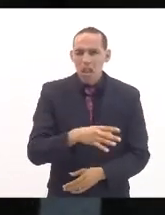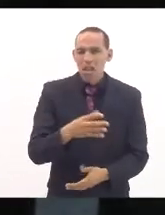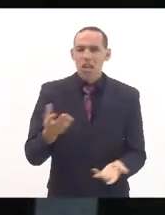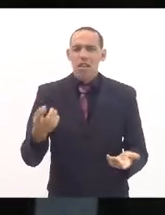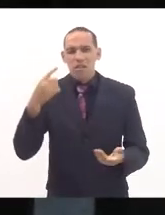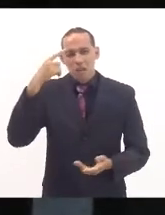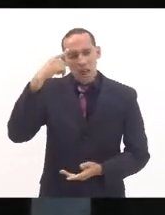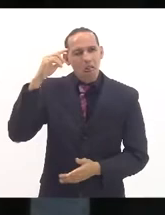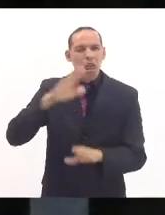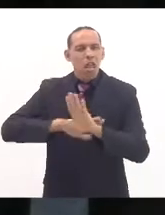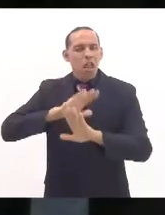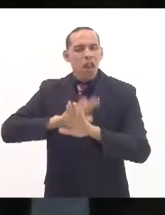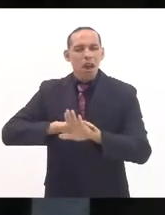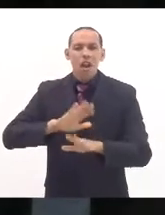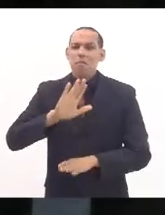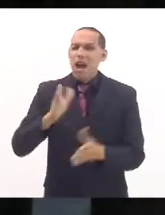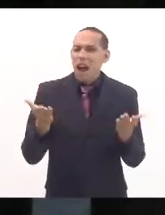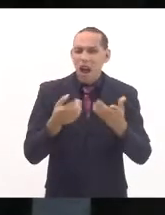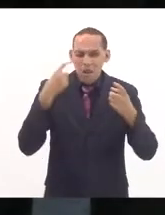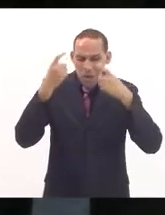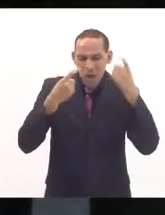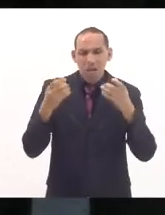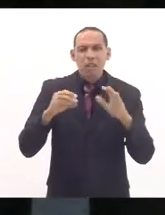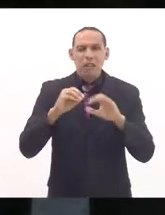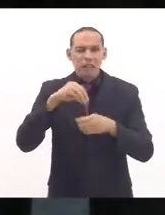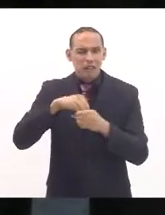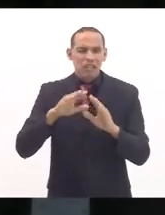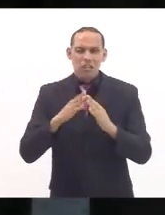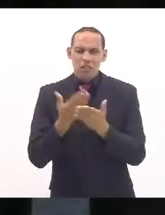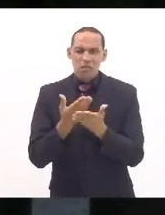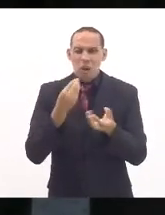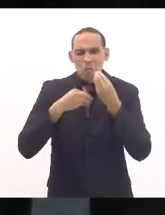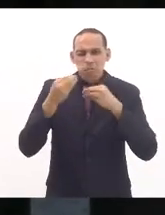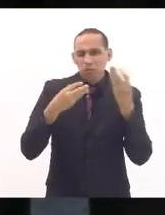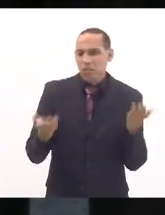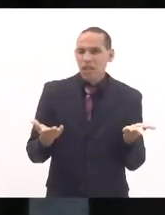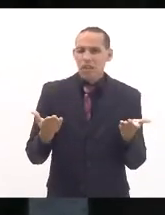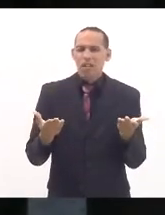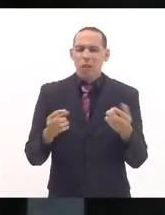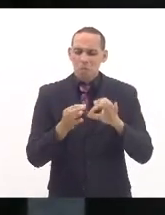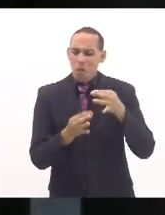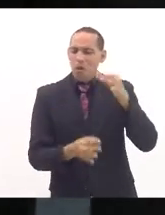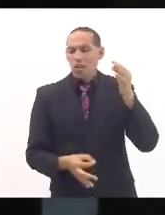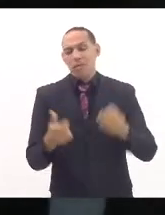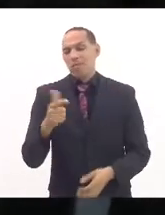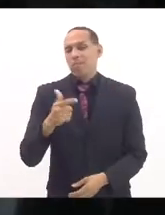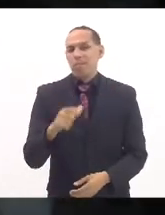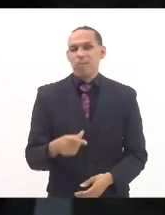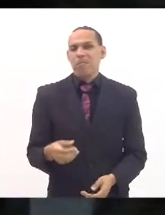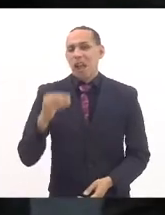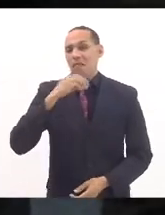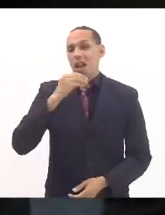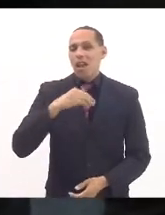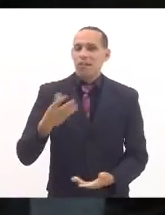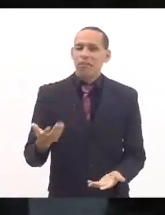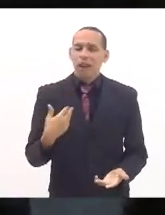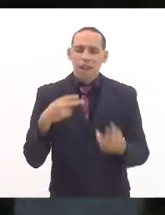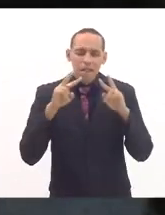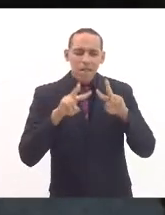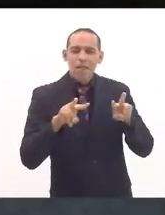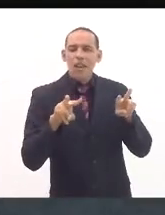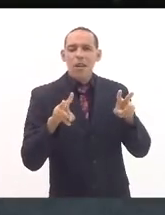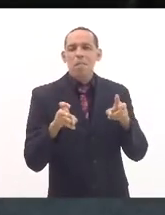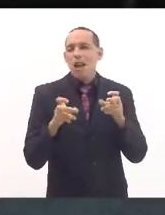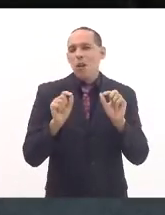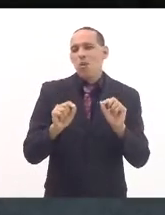escola? É claro que coerência desse pessoal não é o forte. É esse tipo de coisa que a gente vê como a